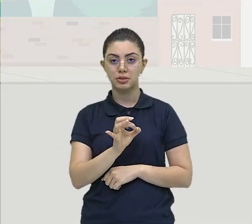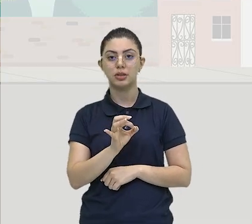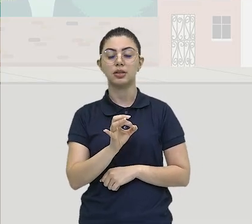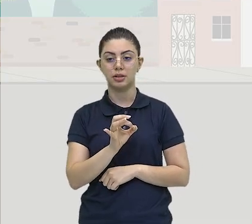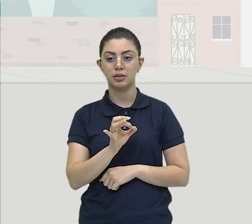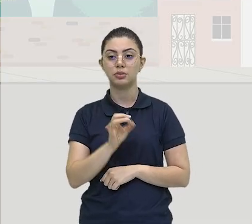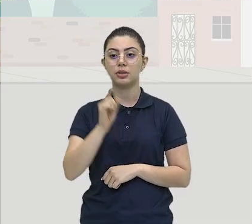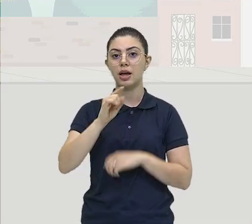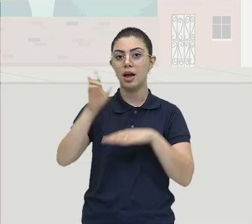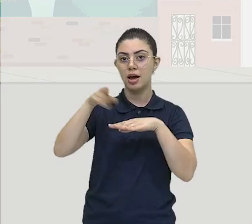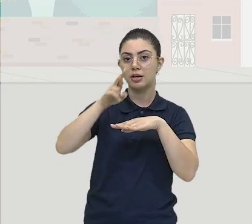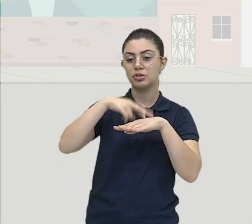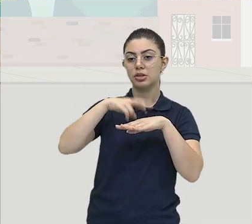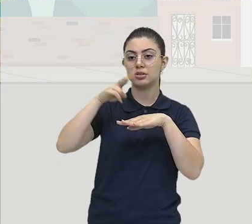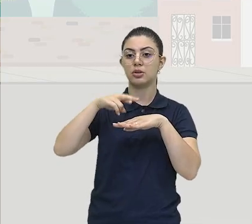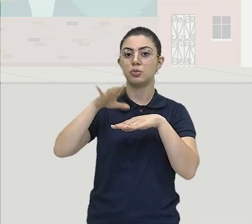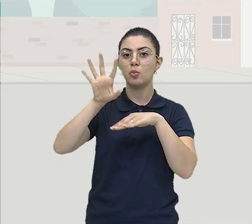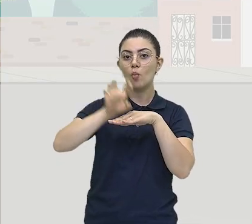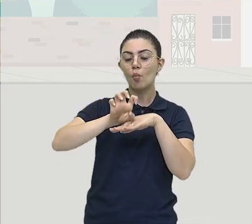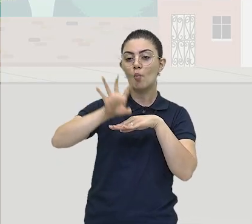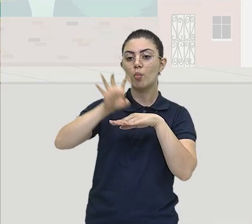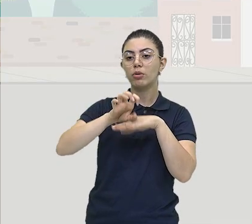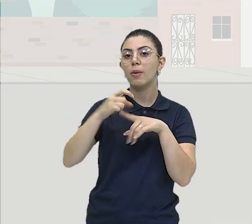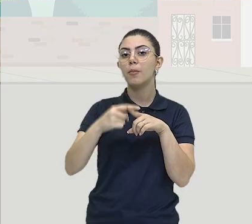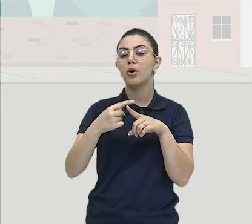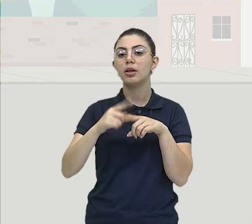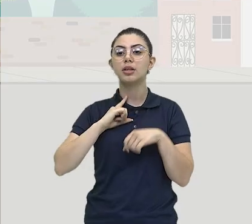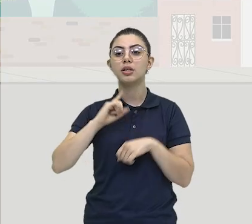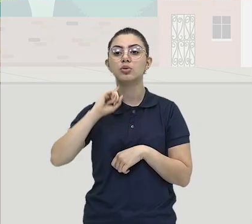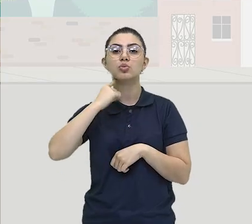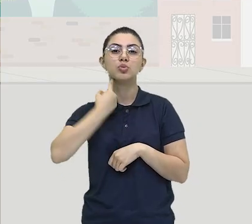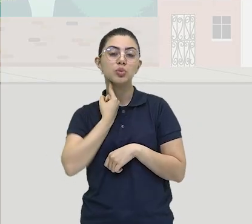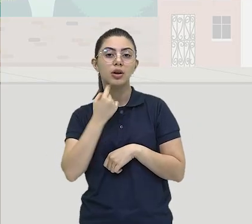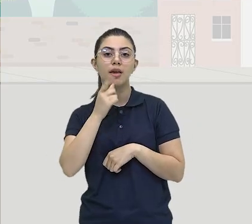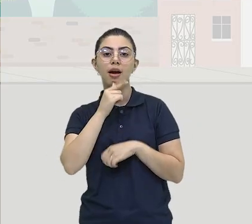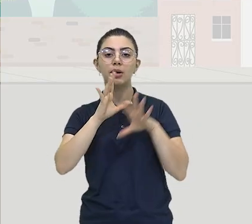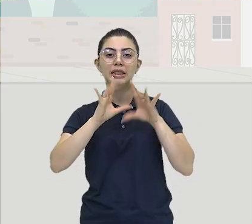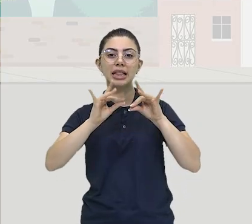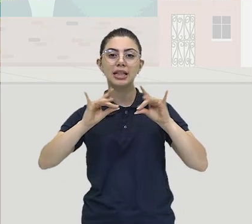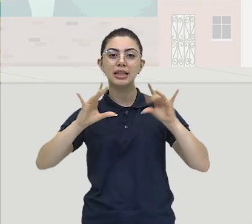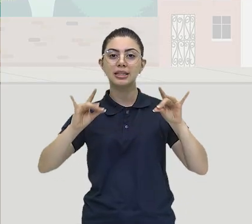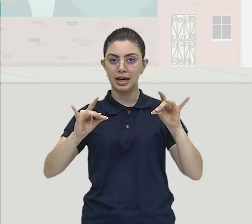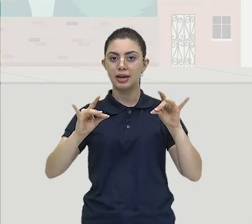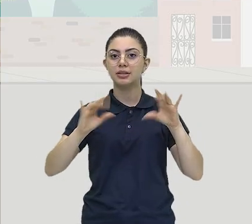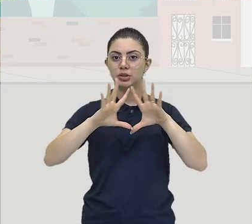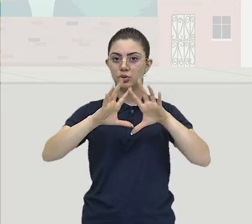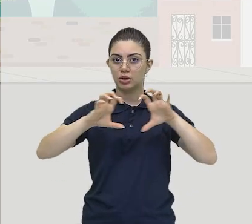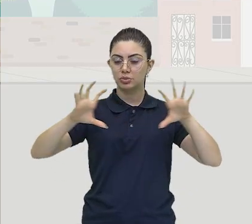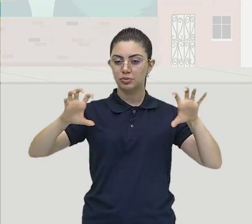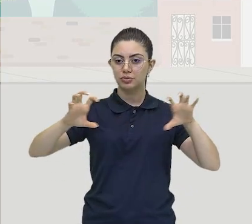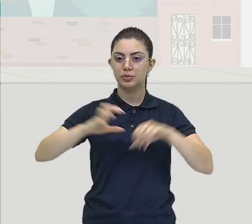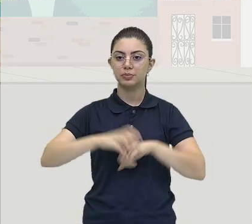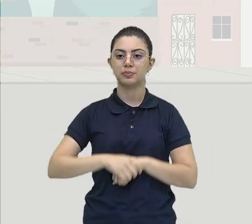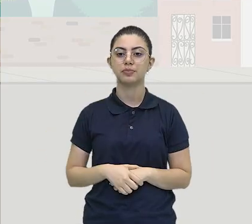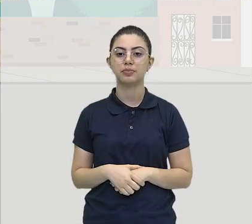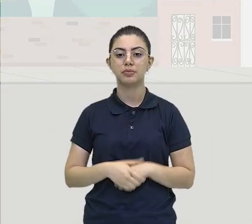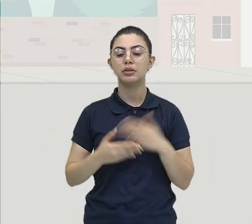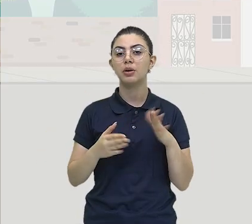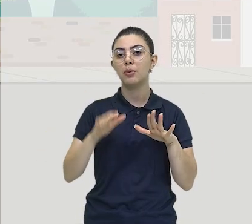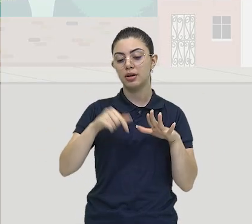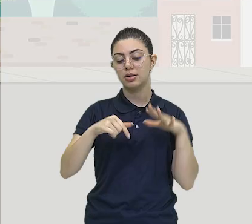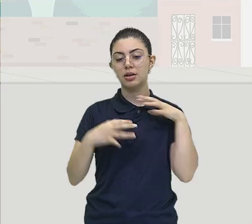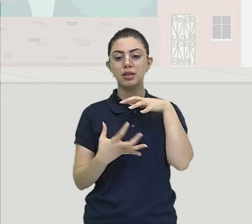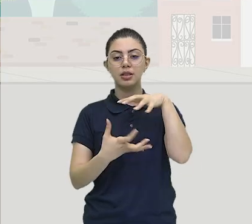ser absorvida devido à presença de poeira e água nessa nuvem de gases. Ainda a superfície